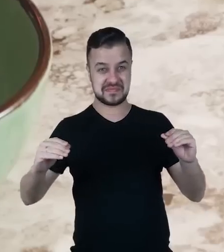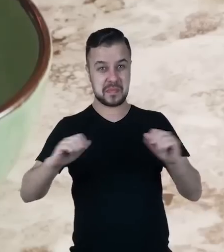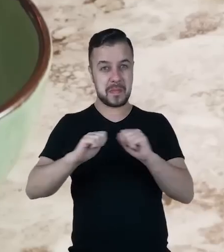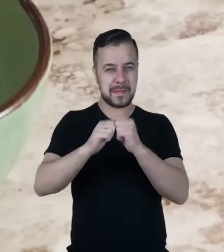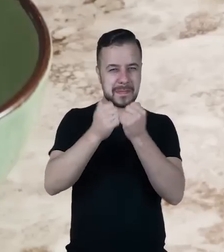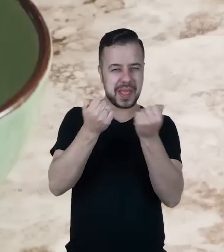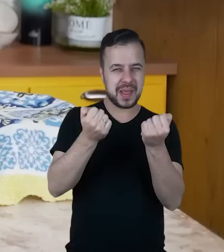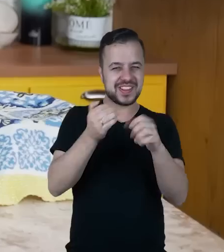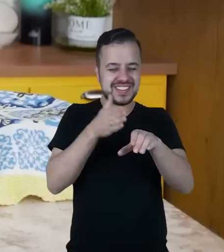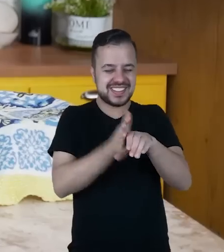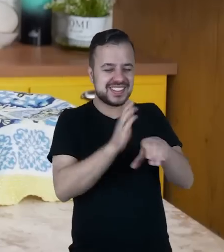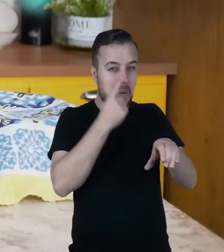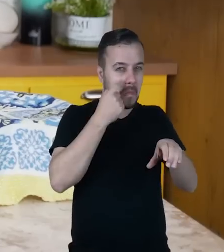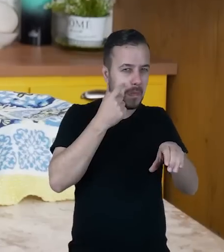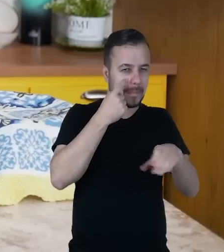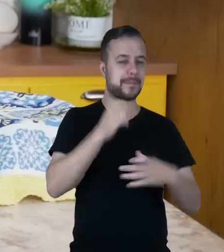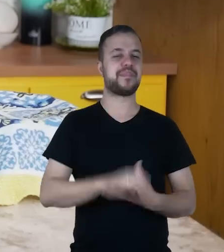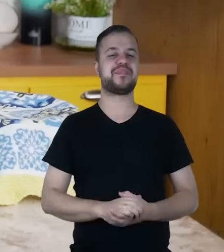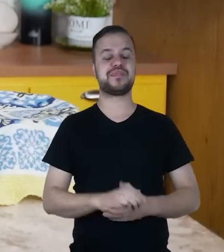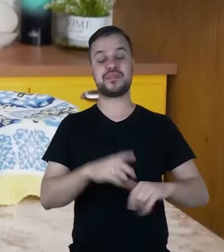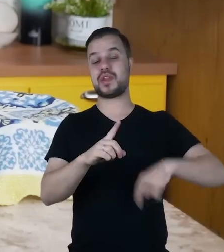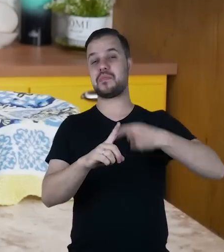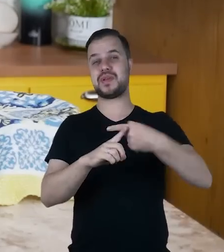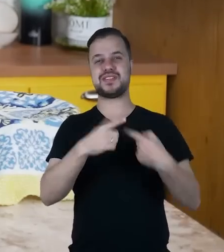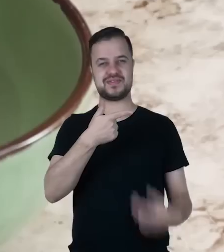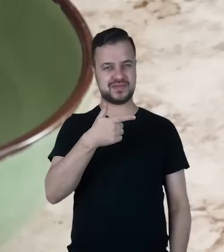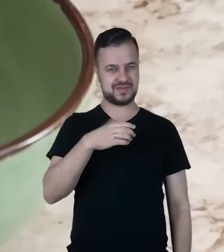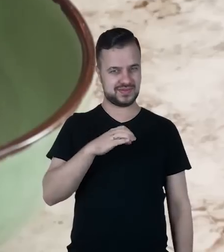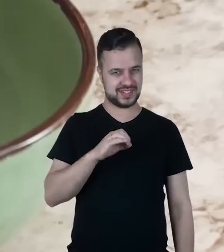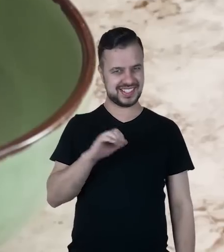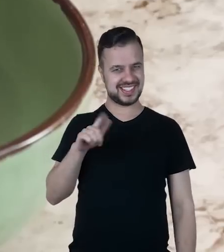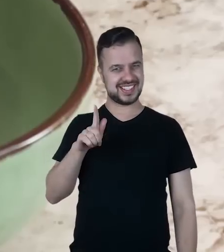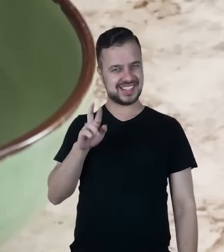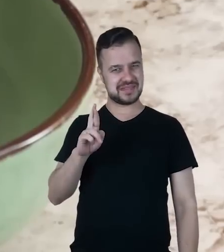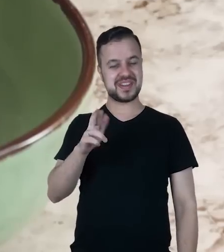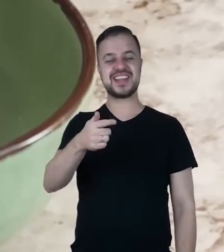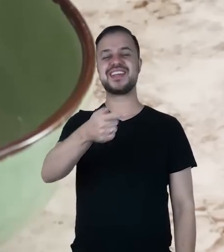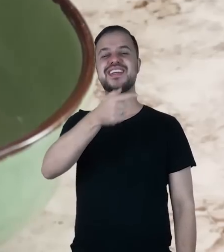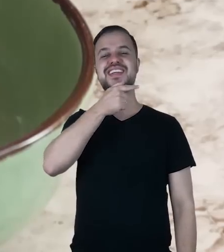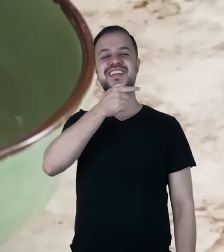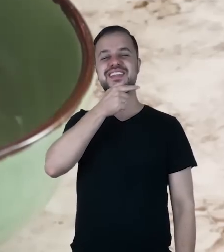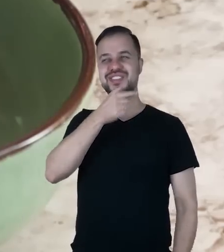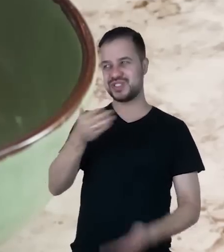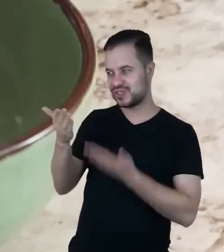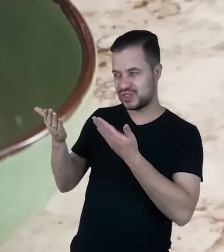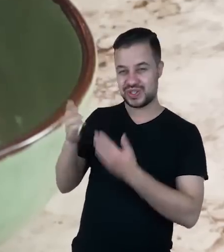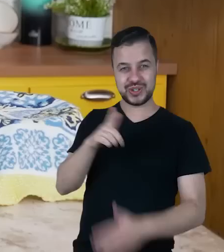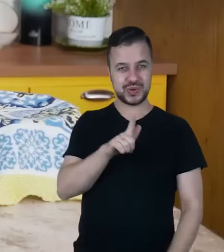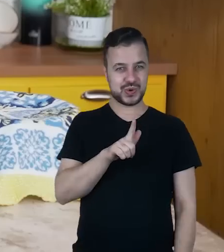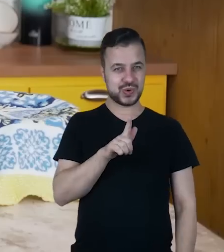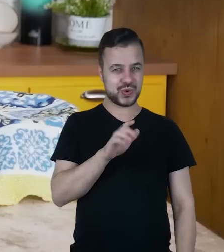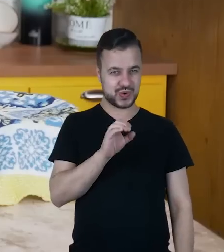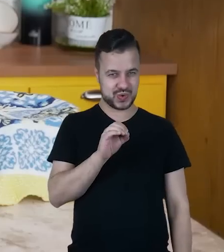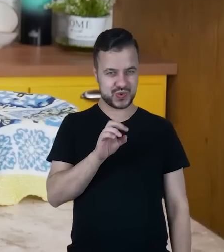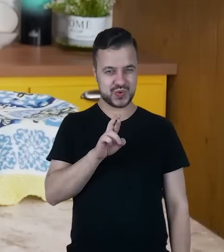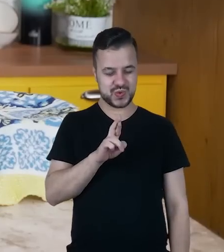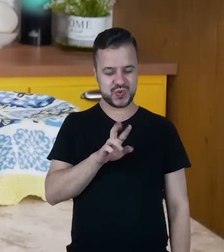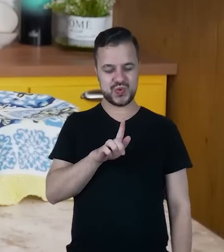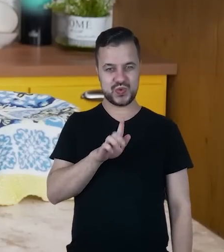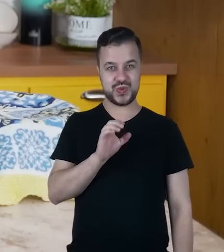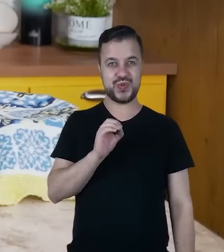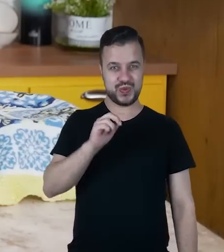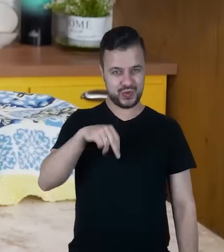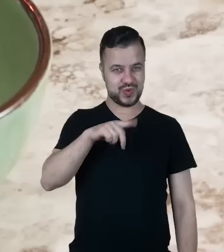de cebola. E acrescente 20 gramas de queijo gorgonzola ralado. Acrescentou esses